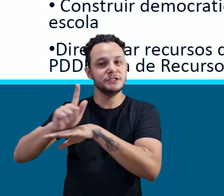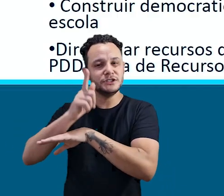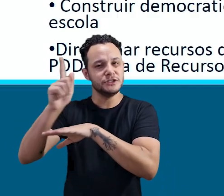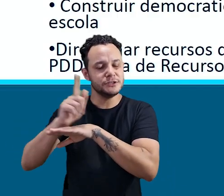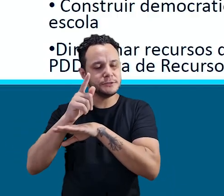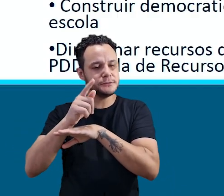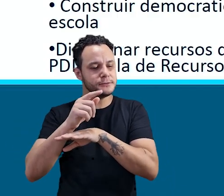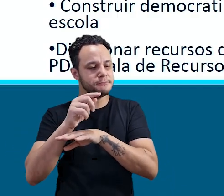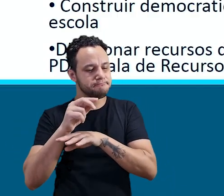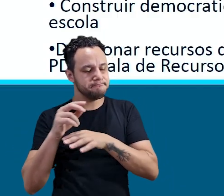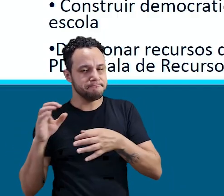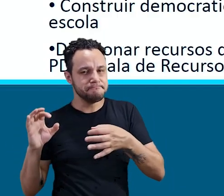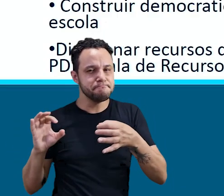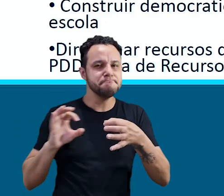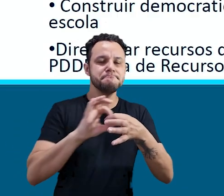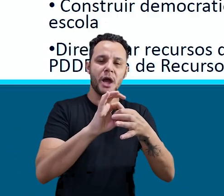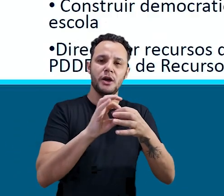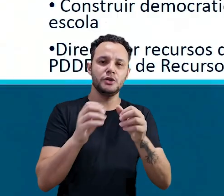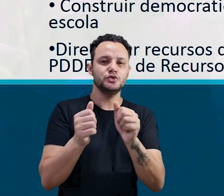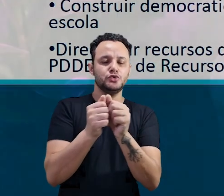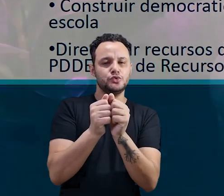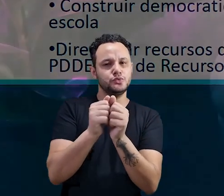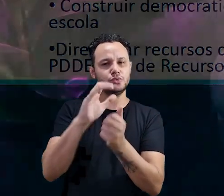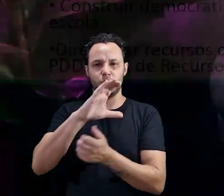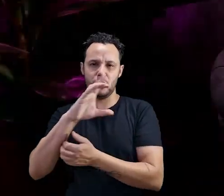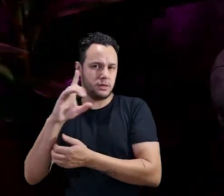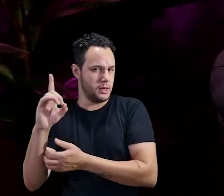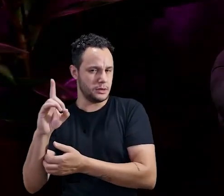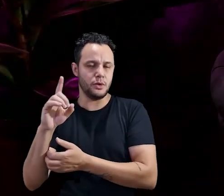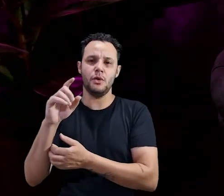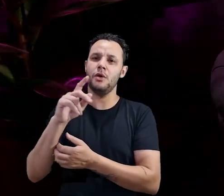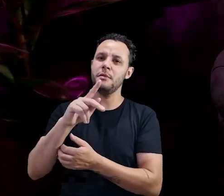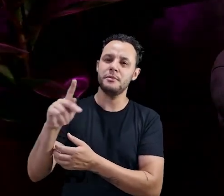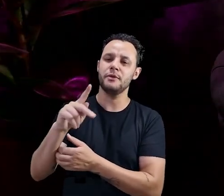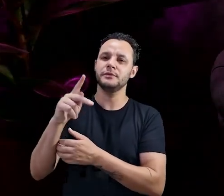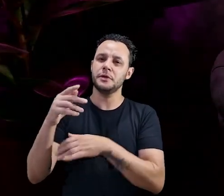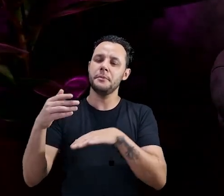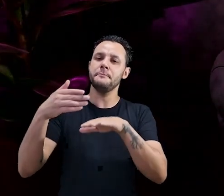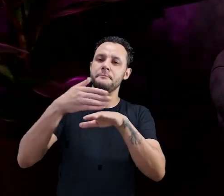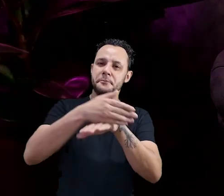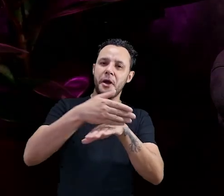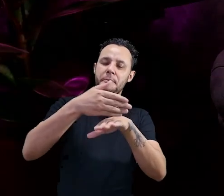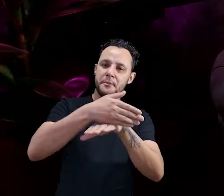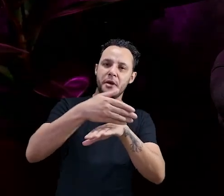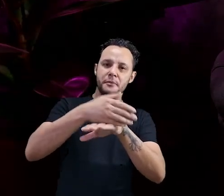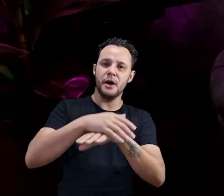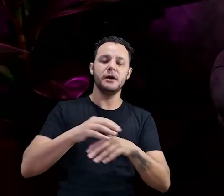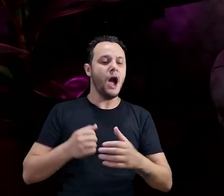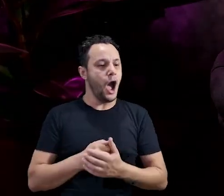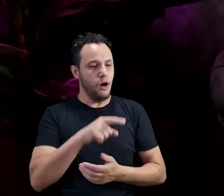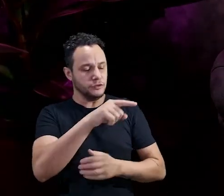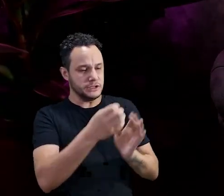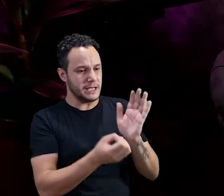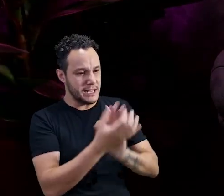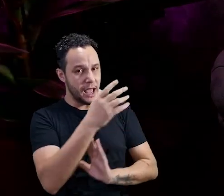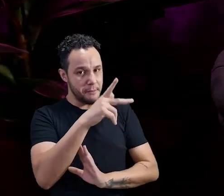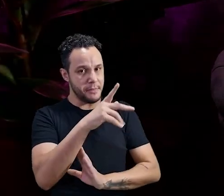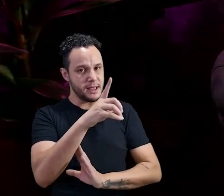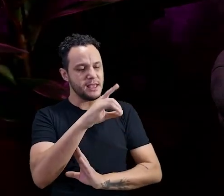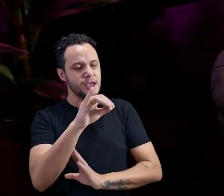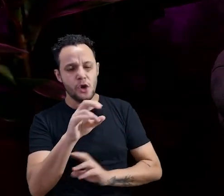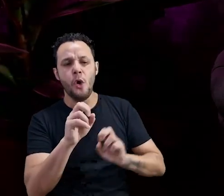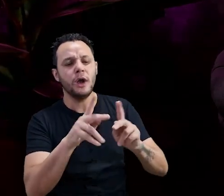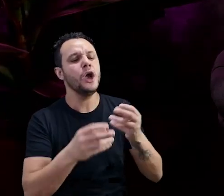você, gestor, esteja lá junto com a coordenação, ou que a coordenação com os professores. Você está implementando